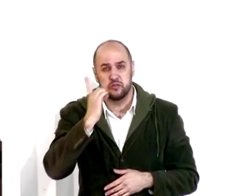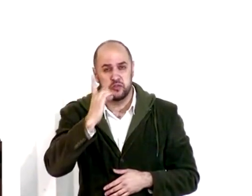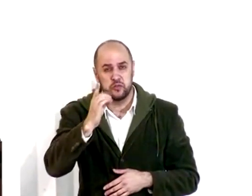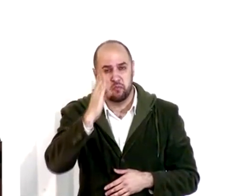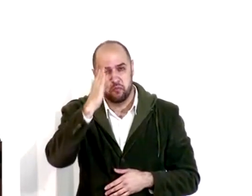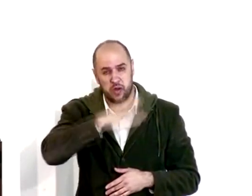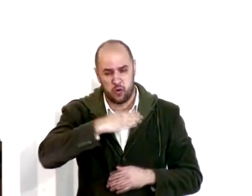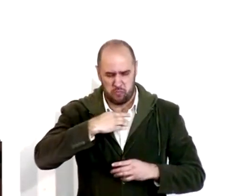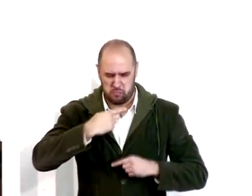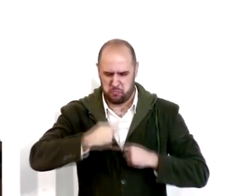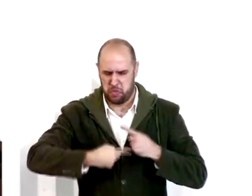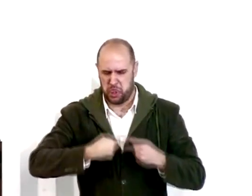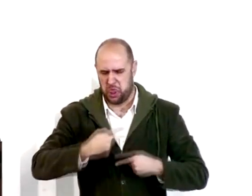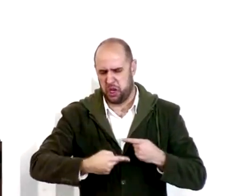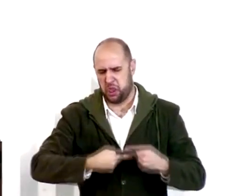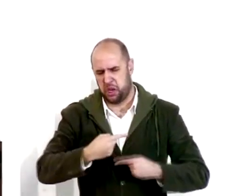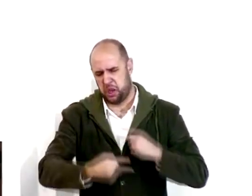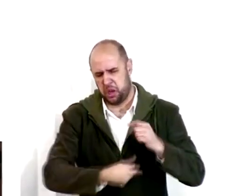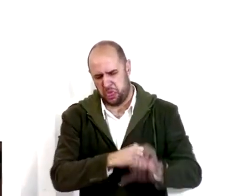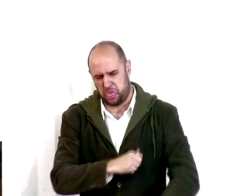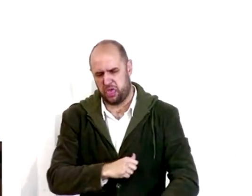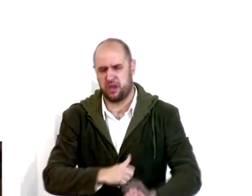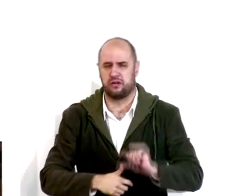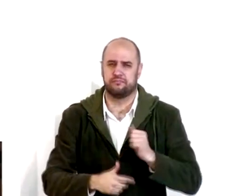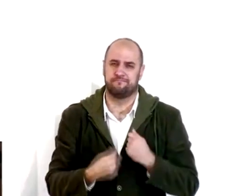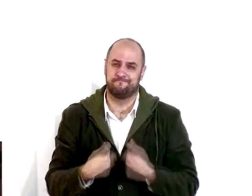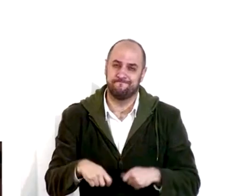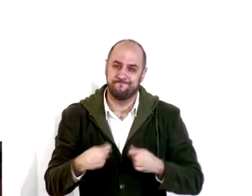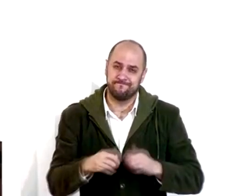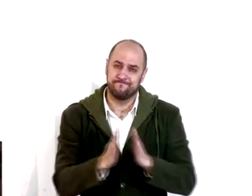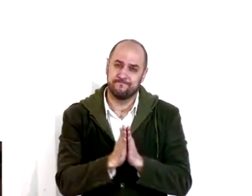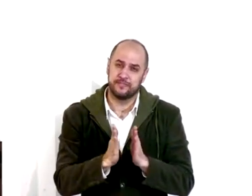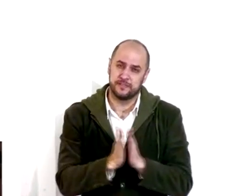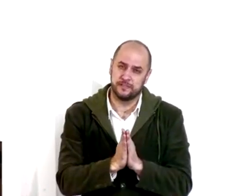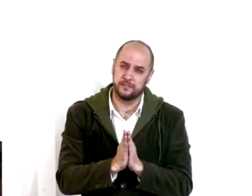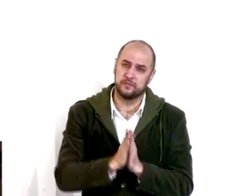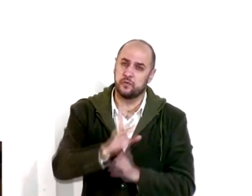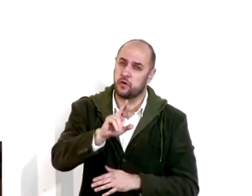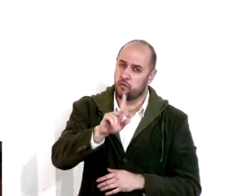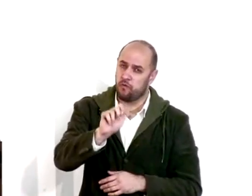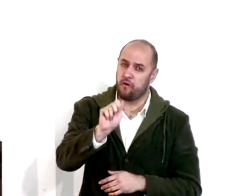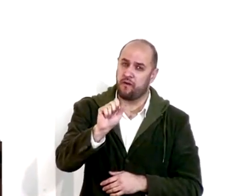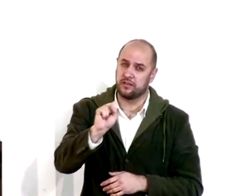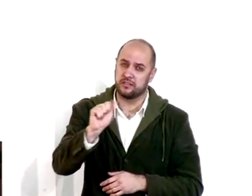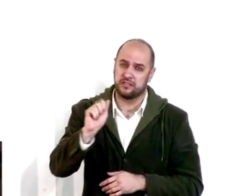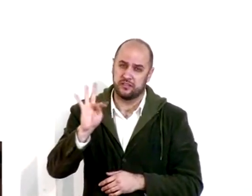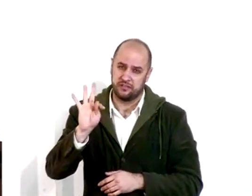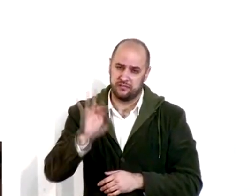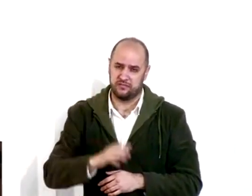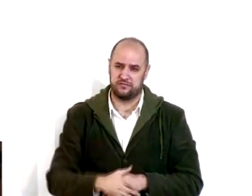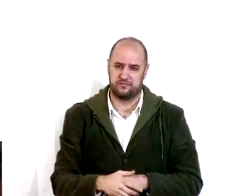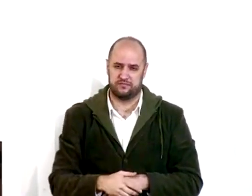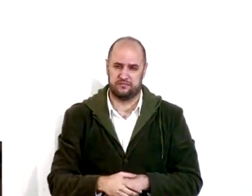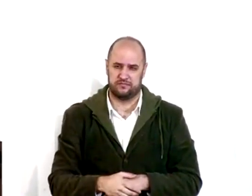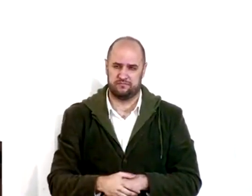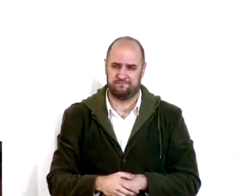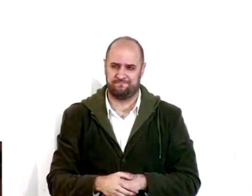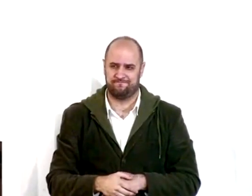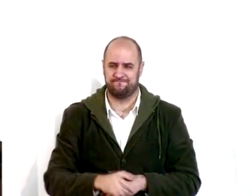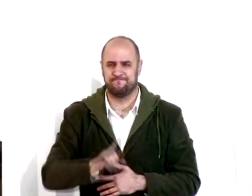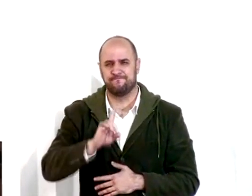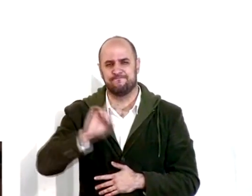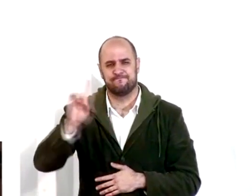a pior. Precisamos orar a oração de Asaf. Que Deus